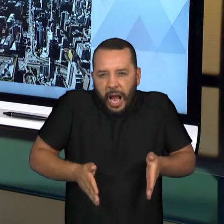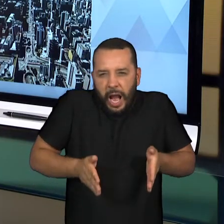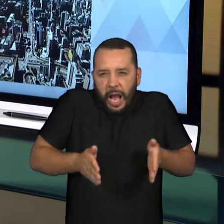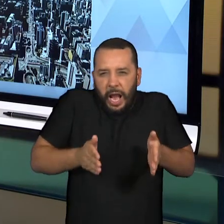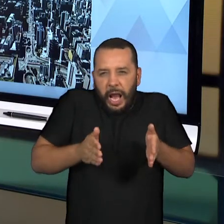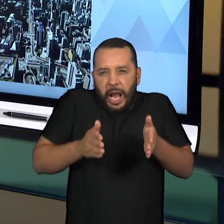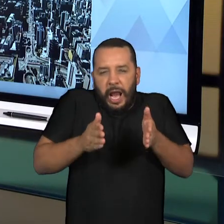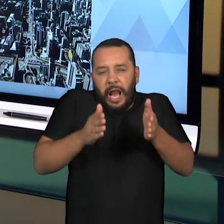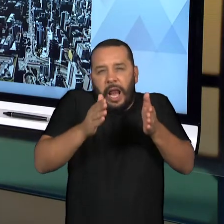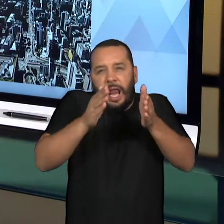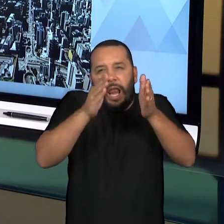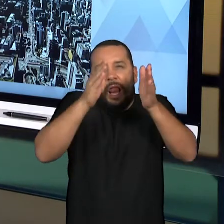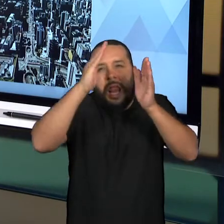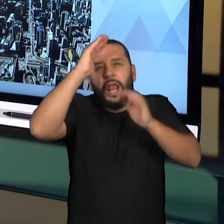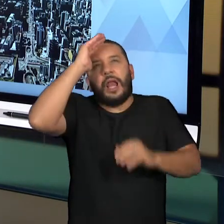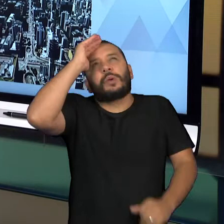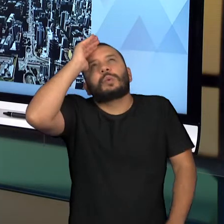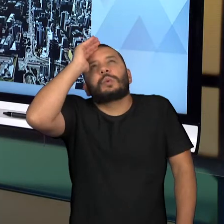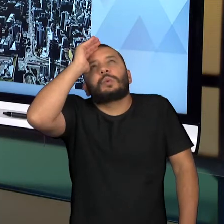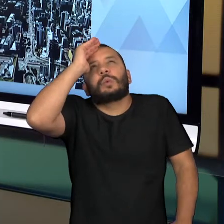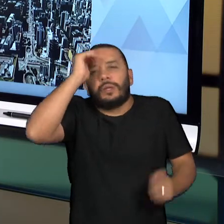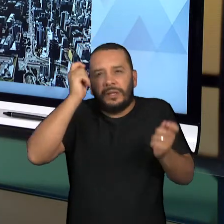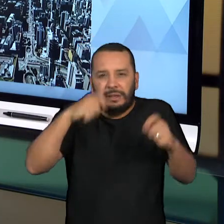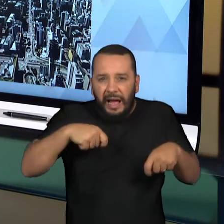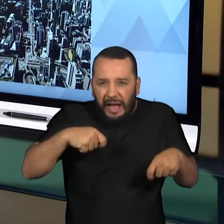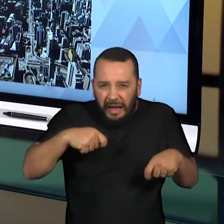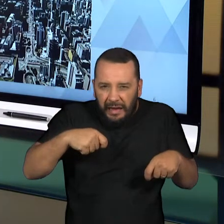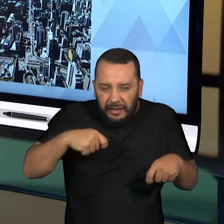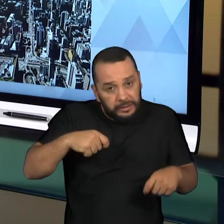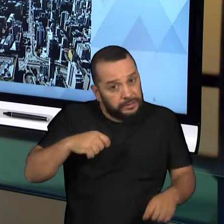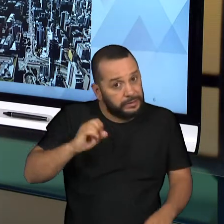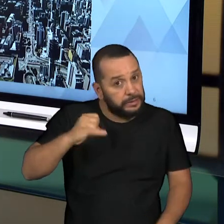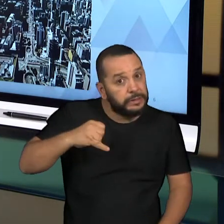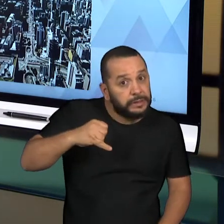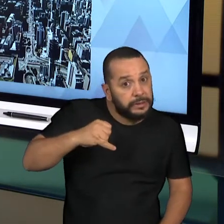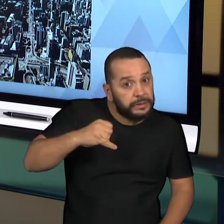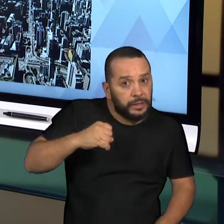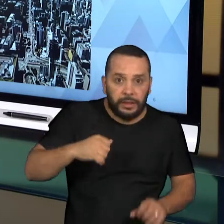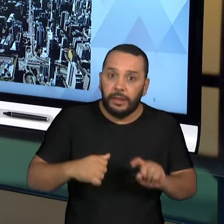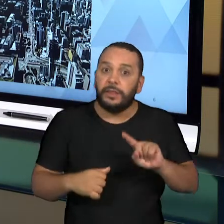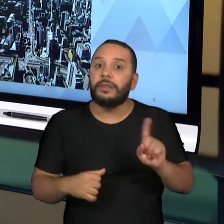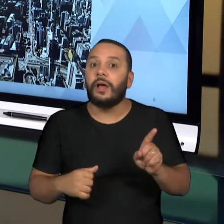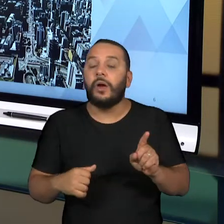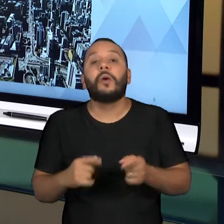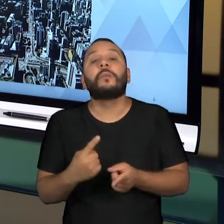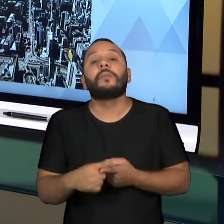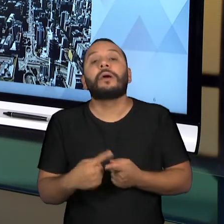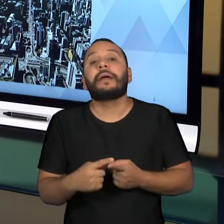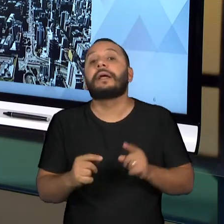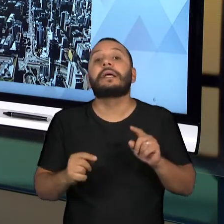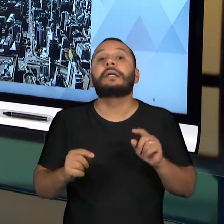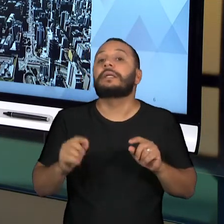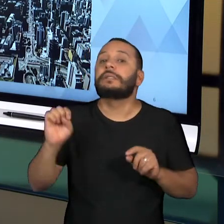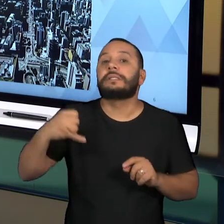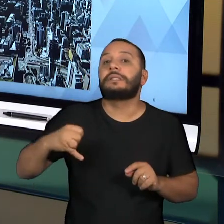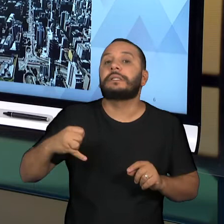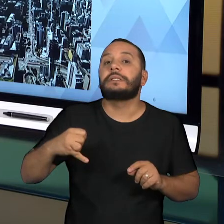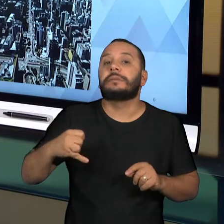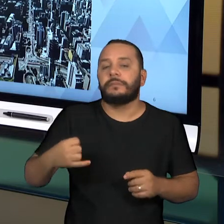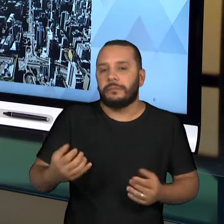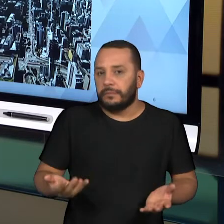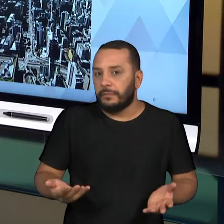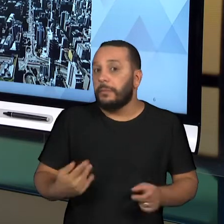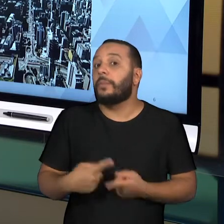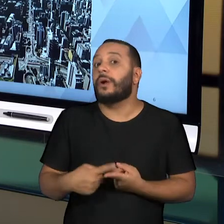20 andares ou não porque sim porque não né então o professor através da leitura de